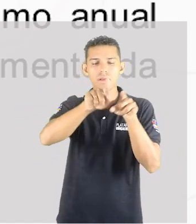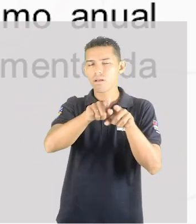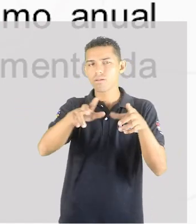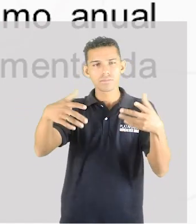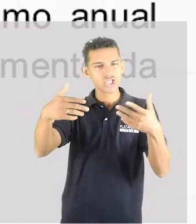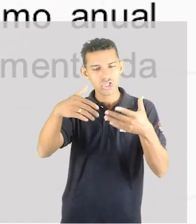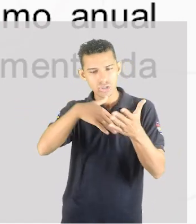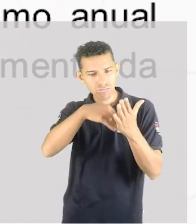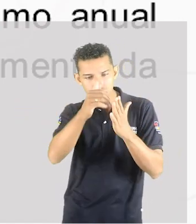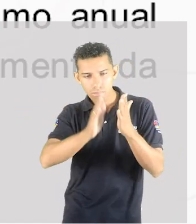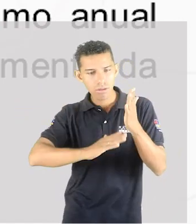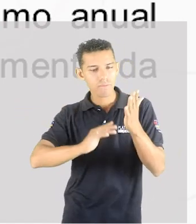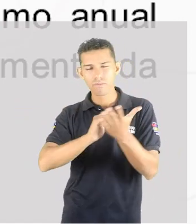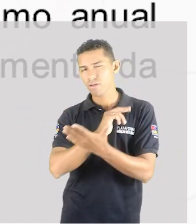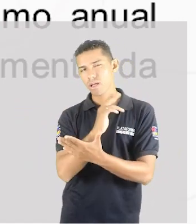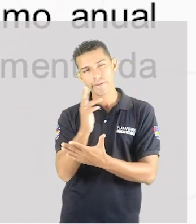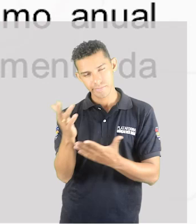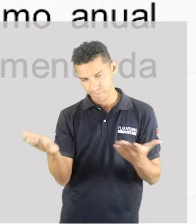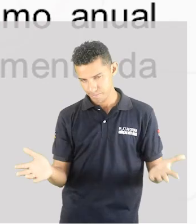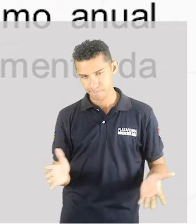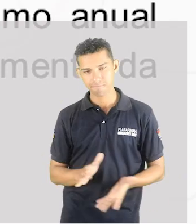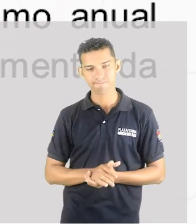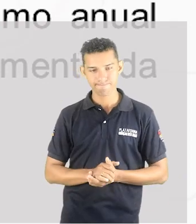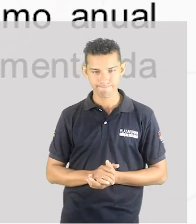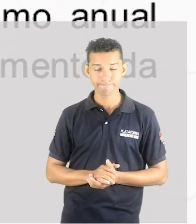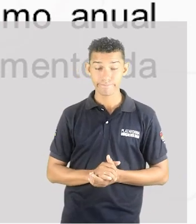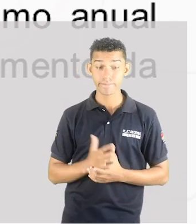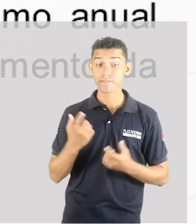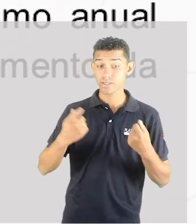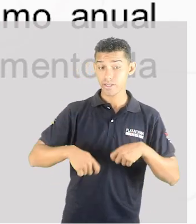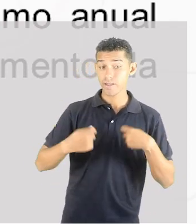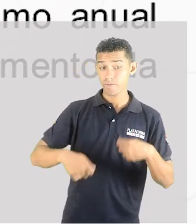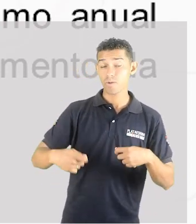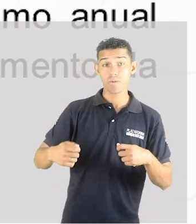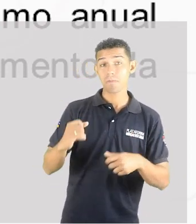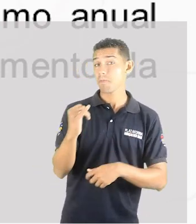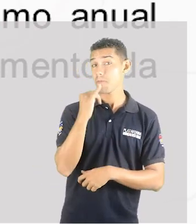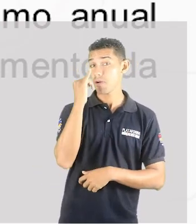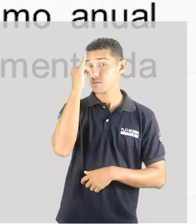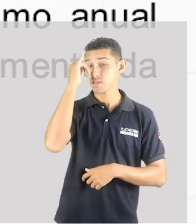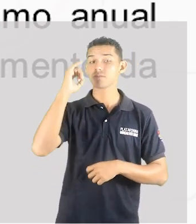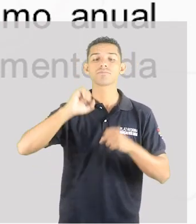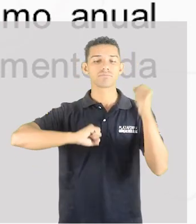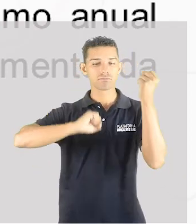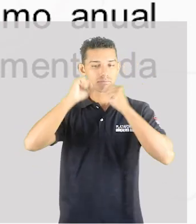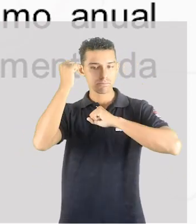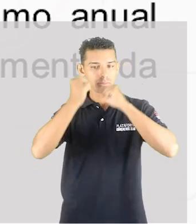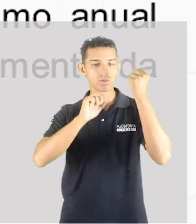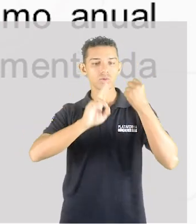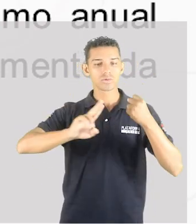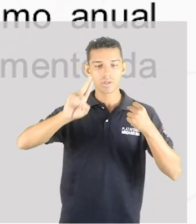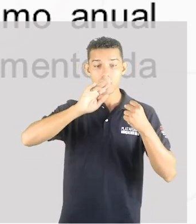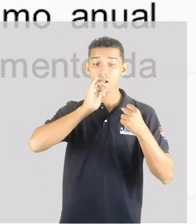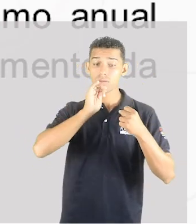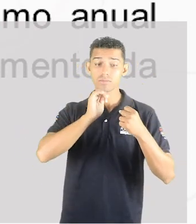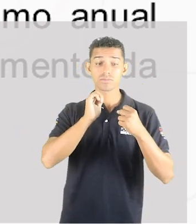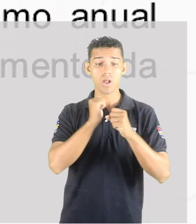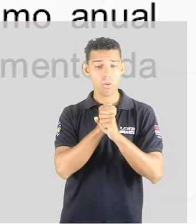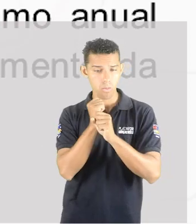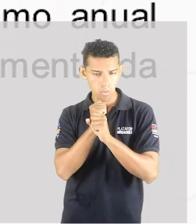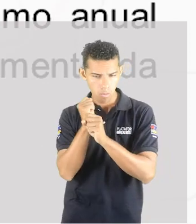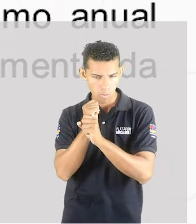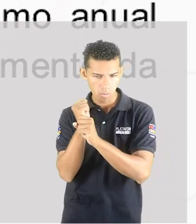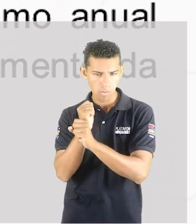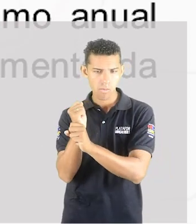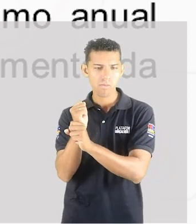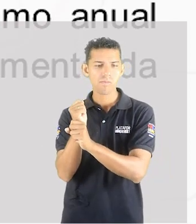etc. Trata-se do composto químico de maior importância para a indústria, podendo seu consumo anual ser usado